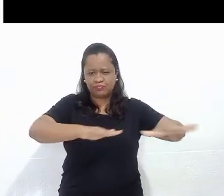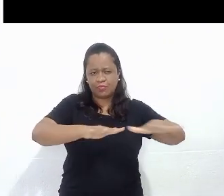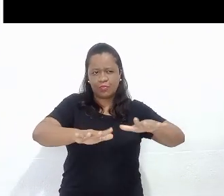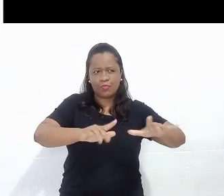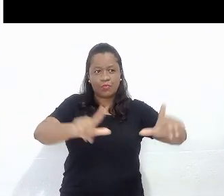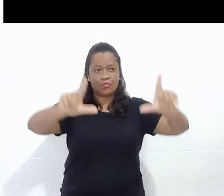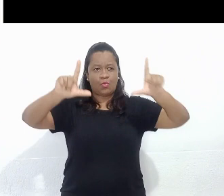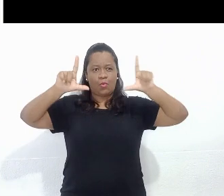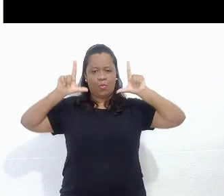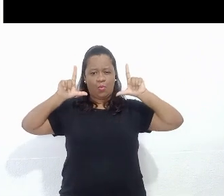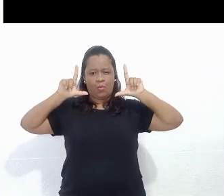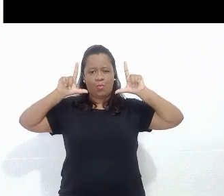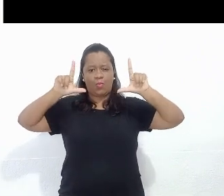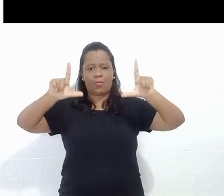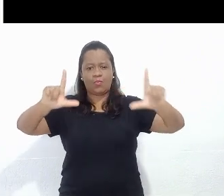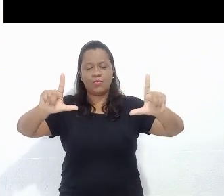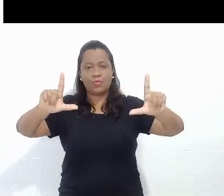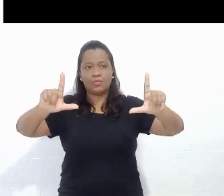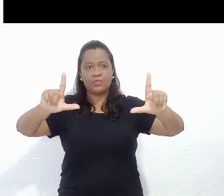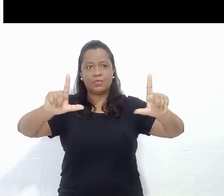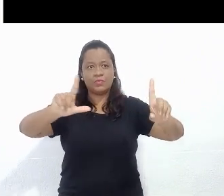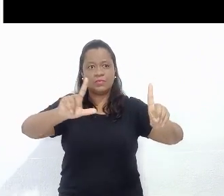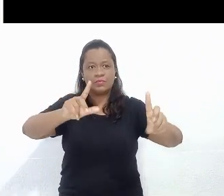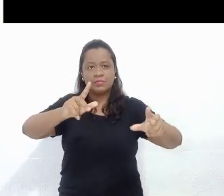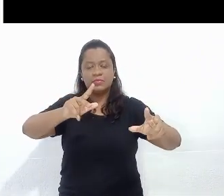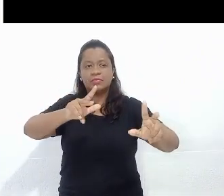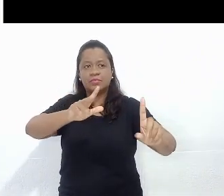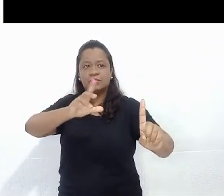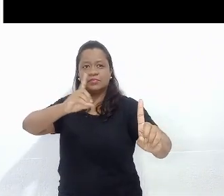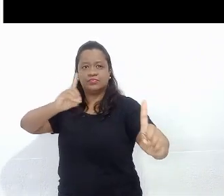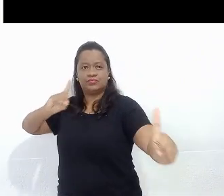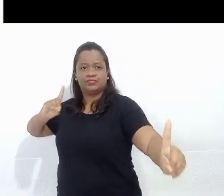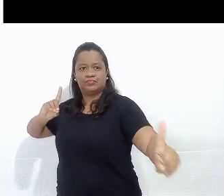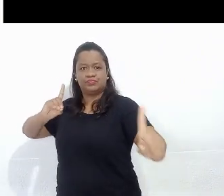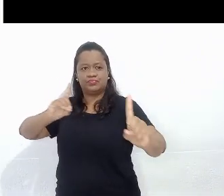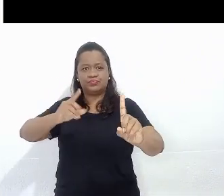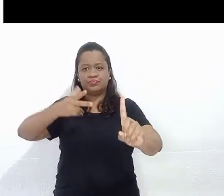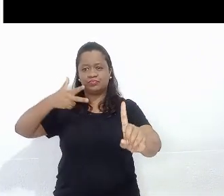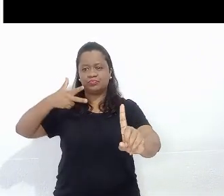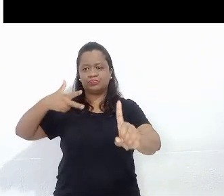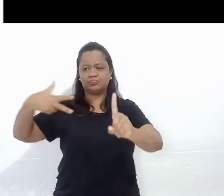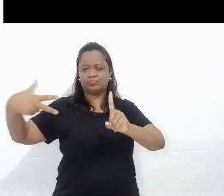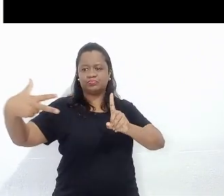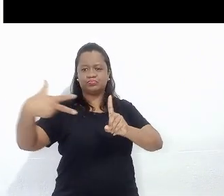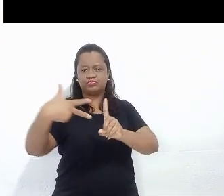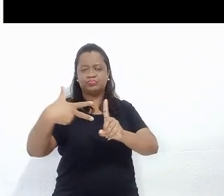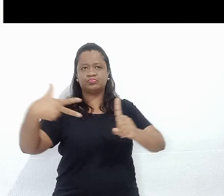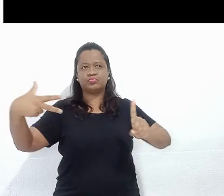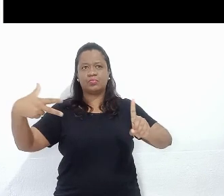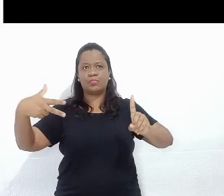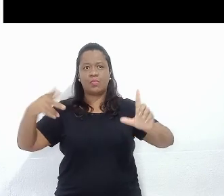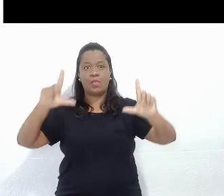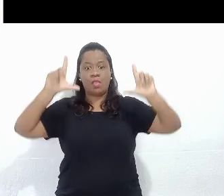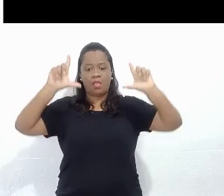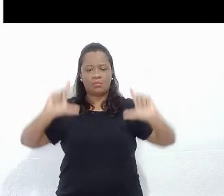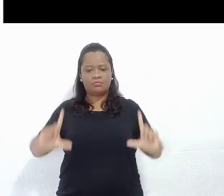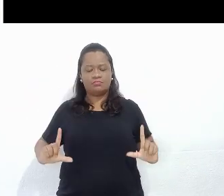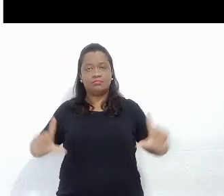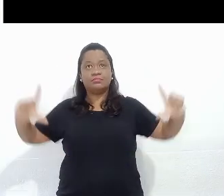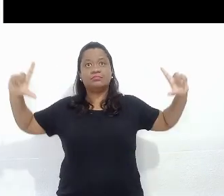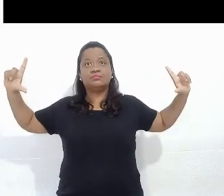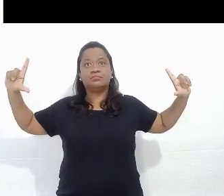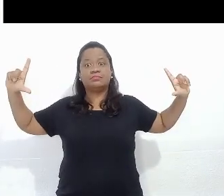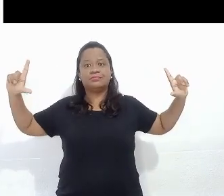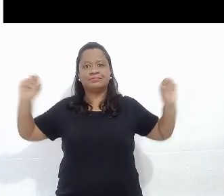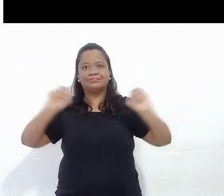close, ela se movimenta, ela se afasta, né? Ela faz um plano médio, ela faz um plano aberto, então ela está orientando o seu